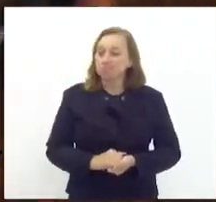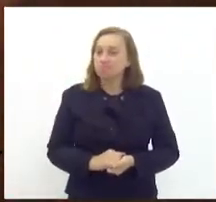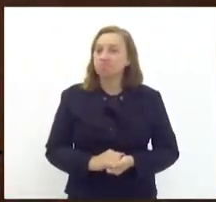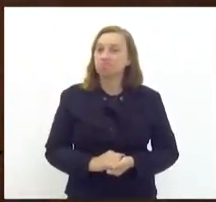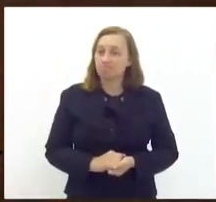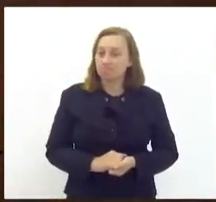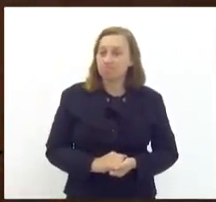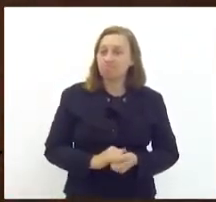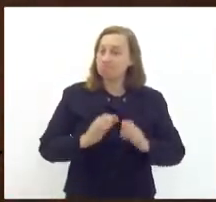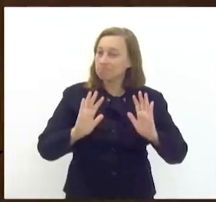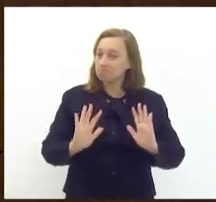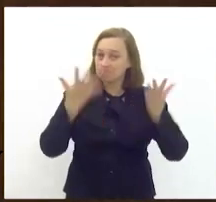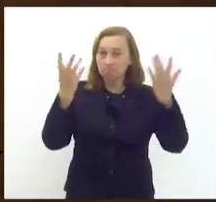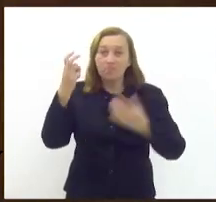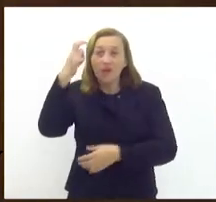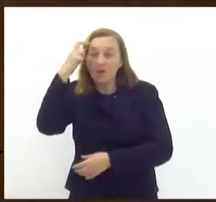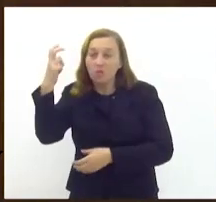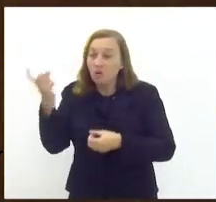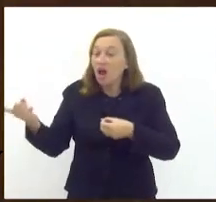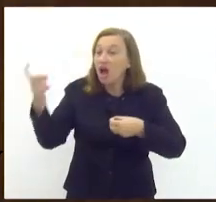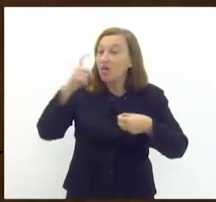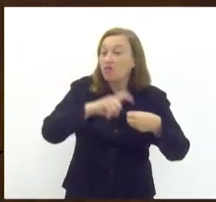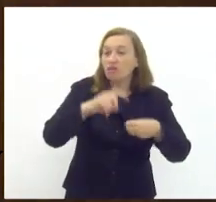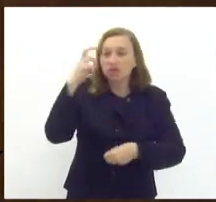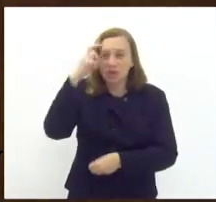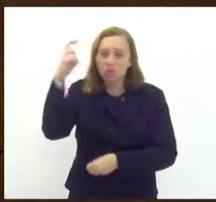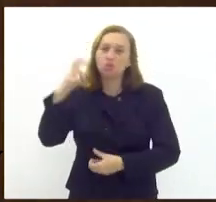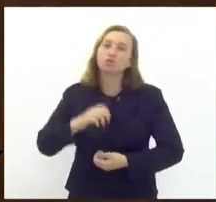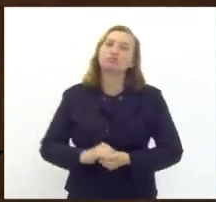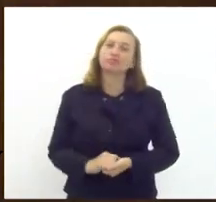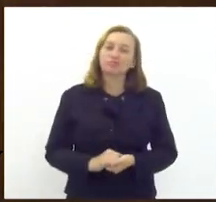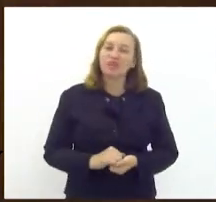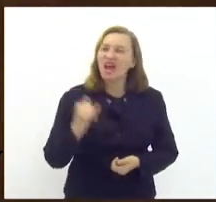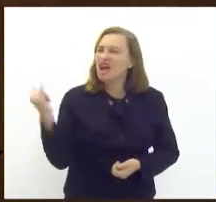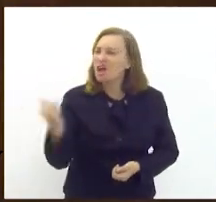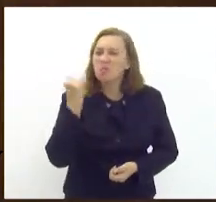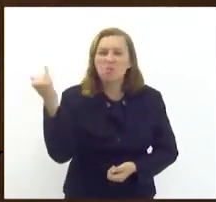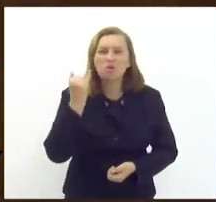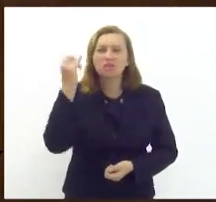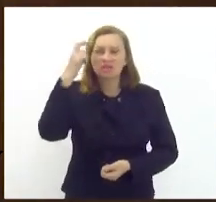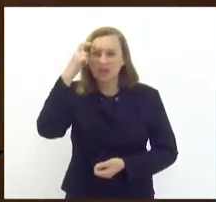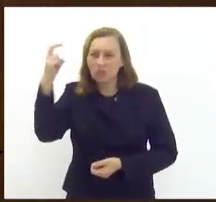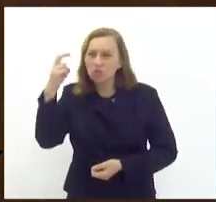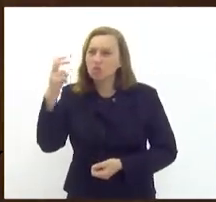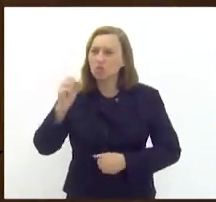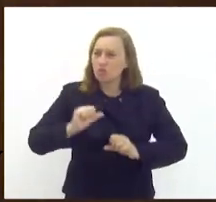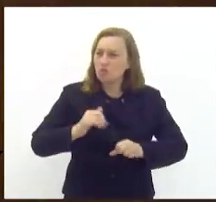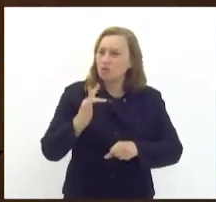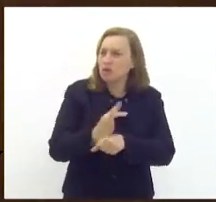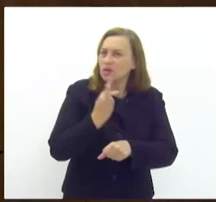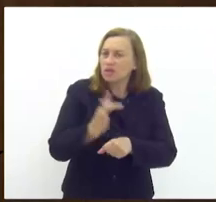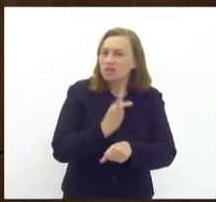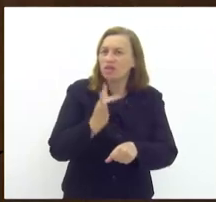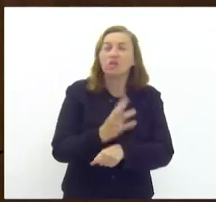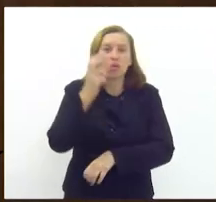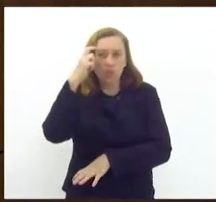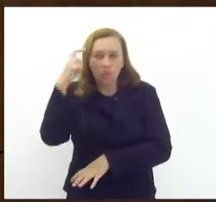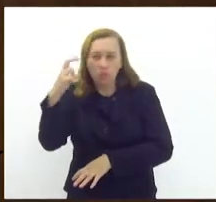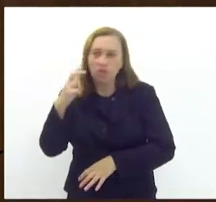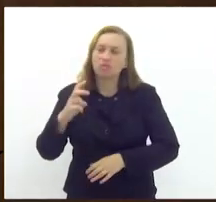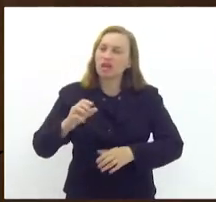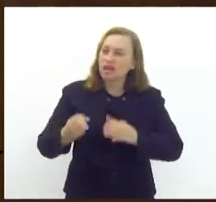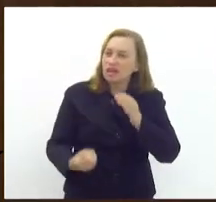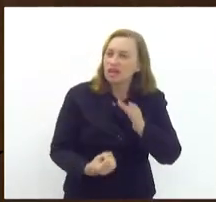celebrada a cultura a volta da Cultura a importância da cultura na resistência cultural na